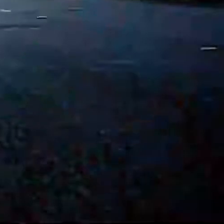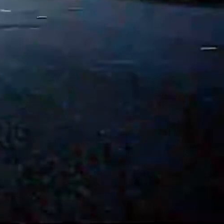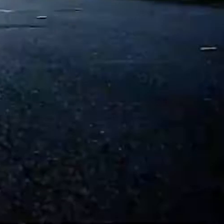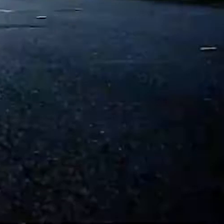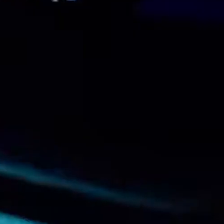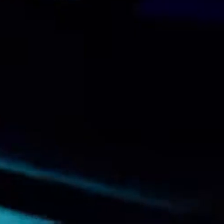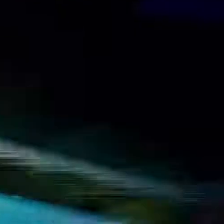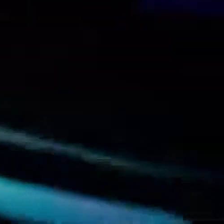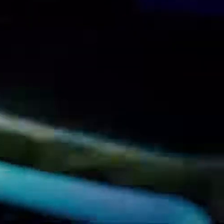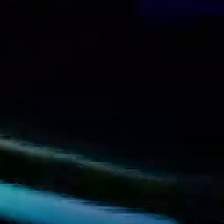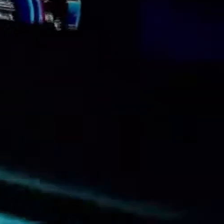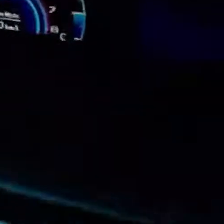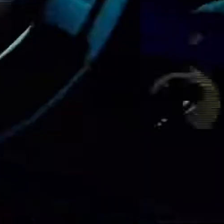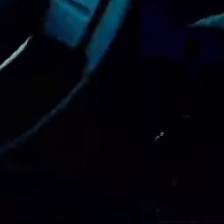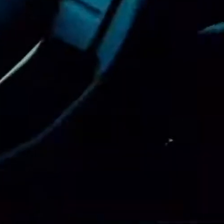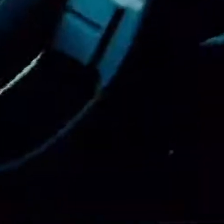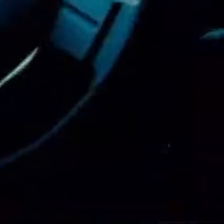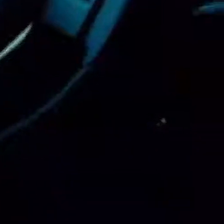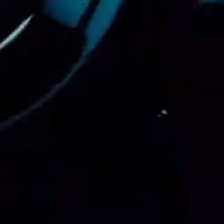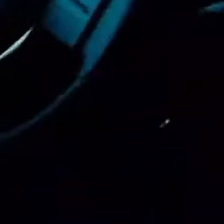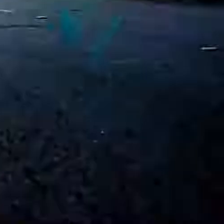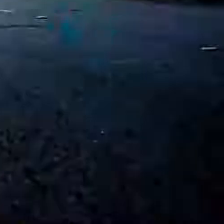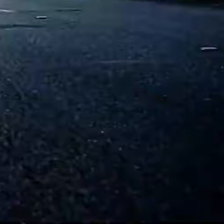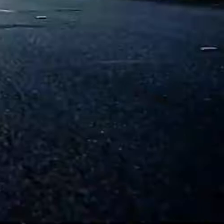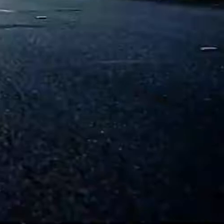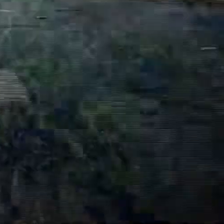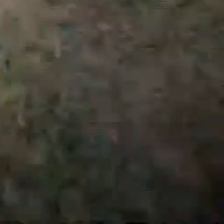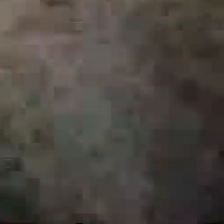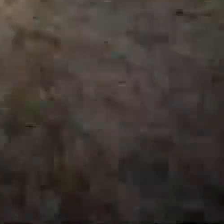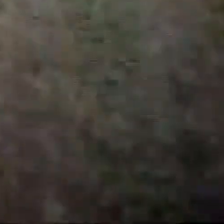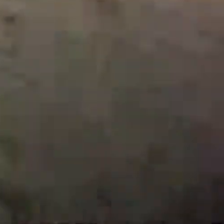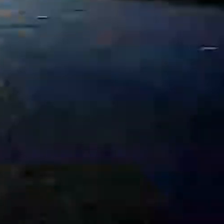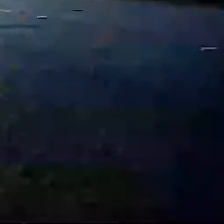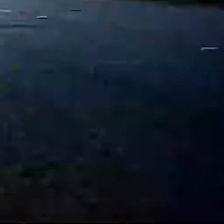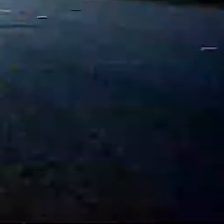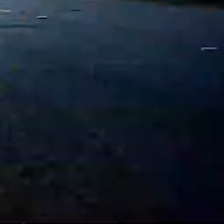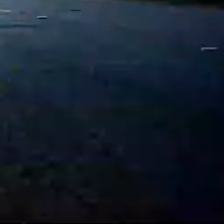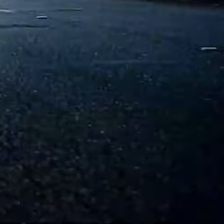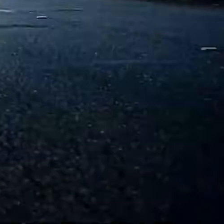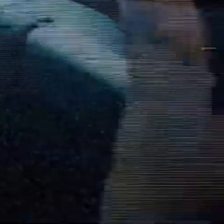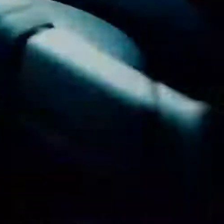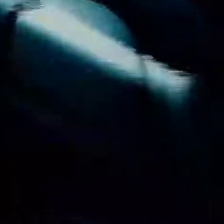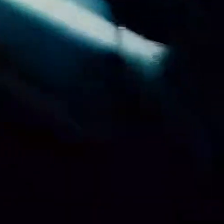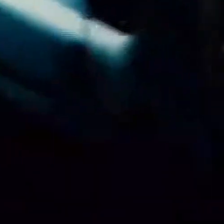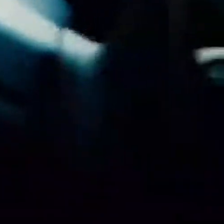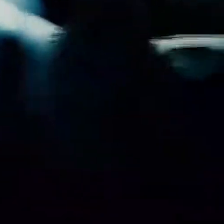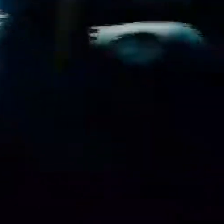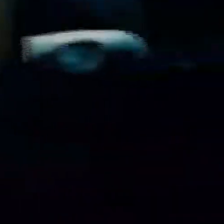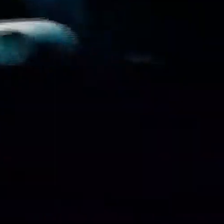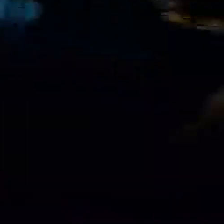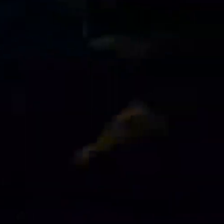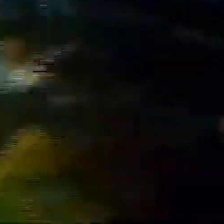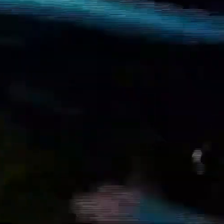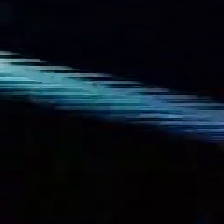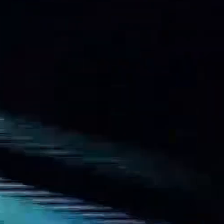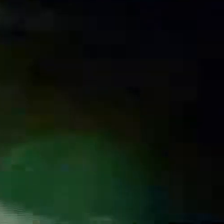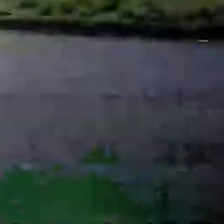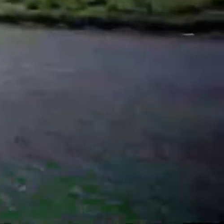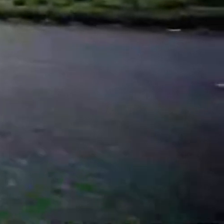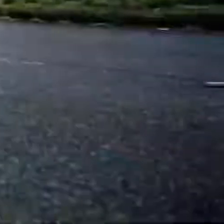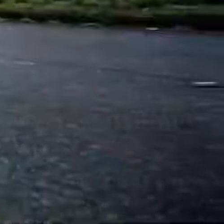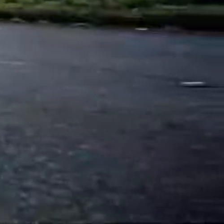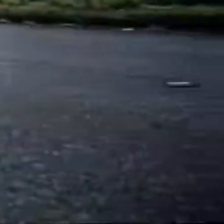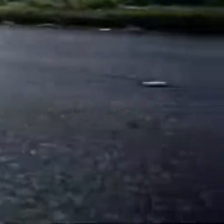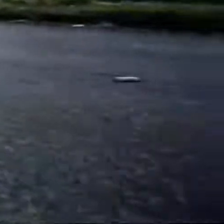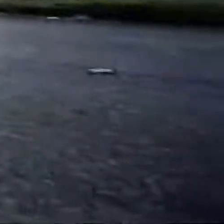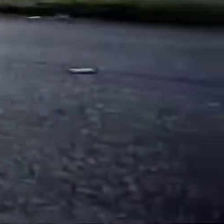que merece atenção é a relação da direção e do álcool. Segundo o Ministério da Saúde, mais